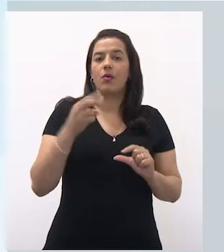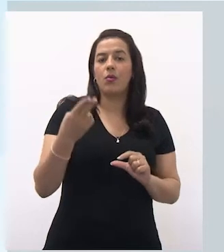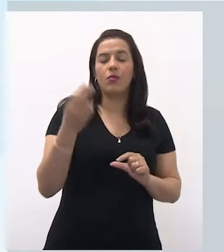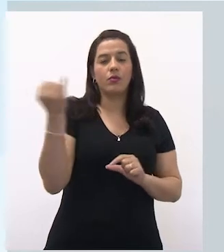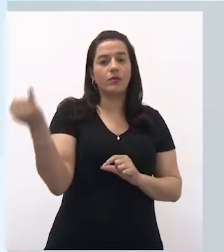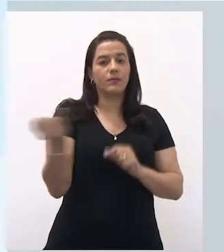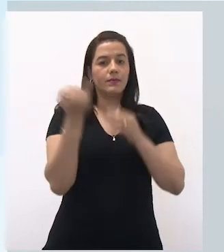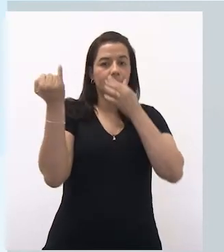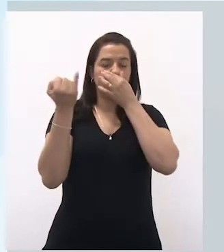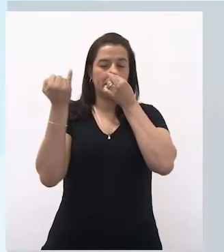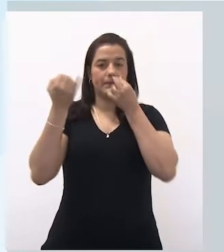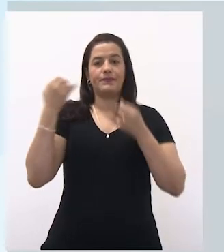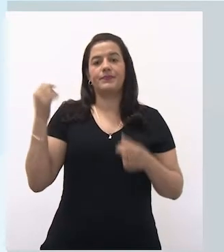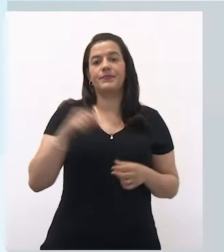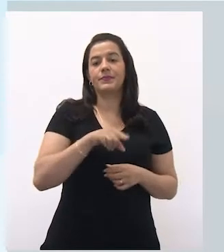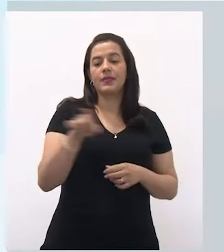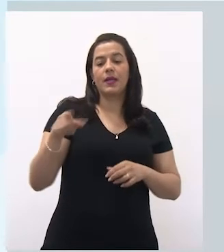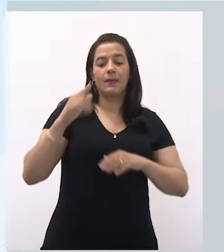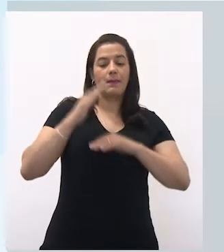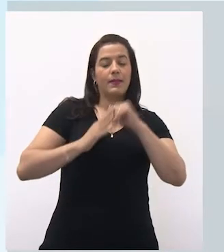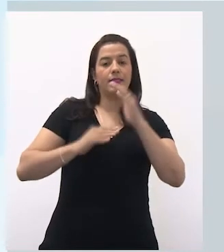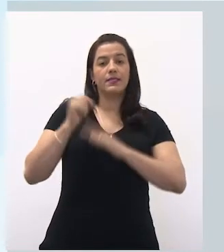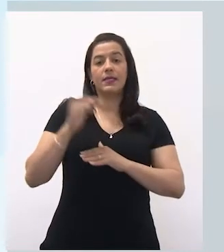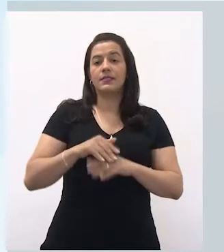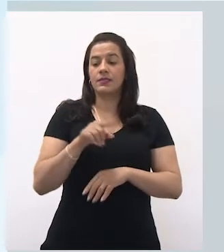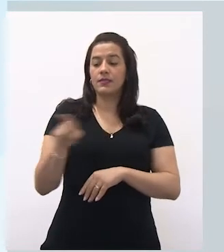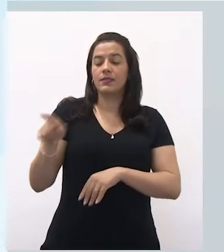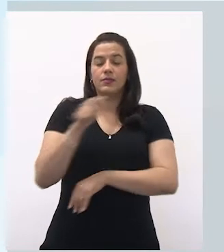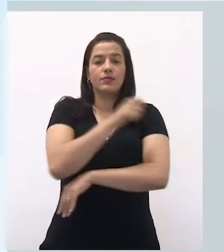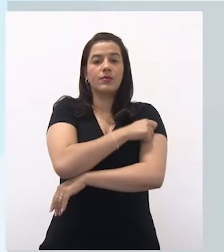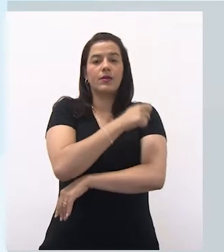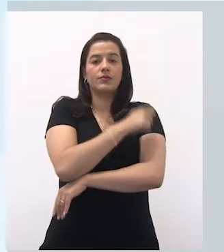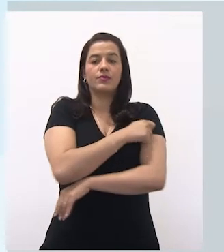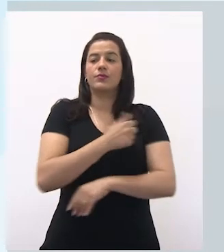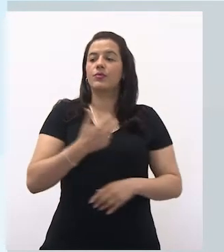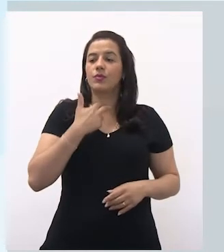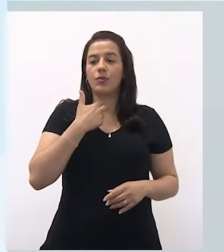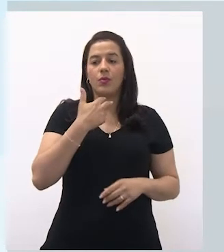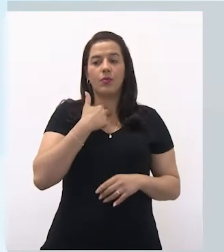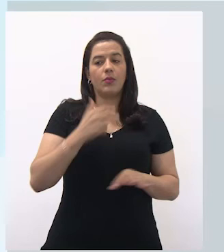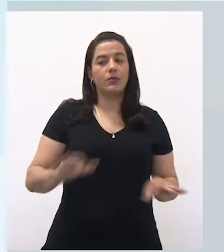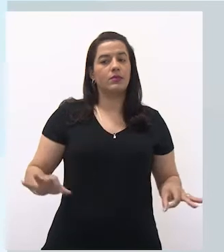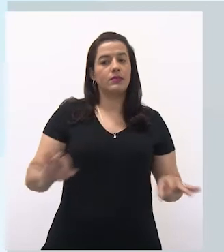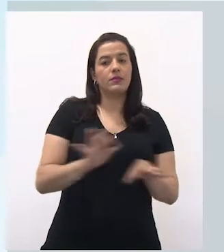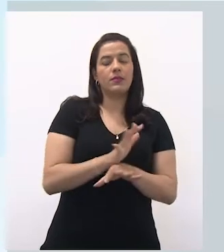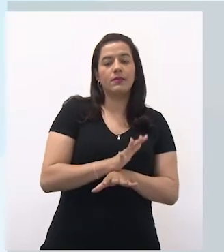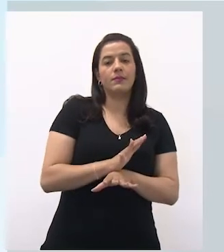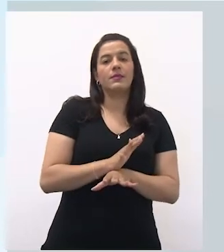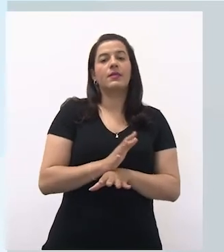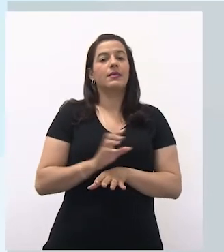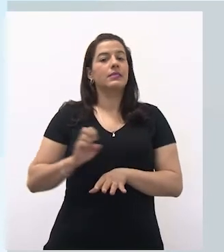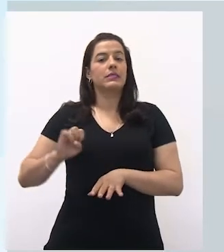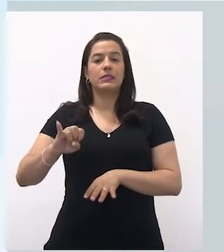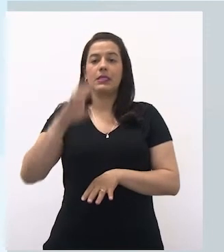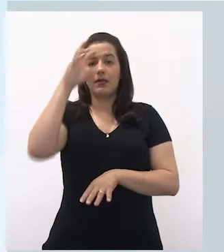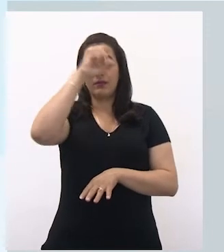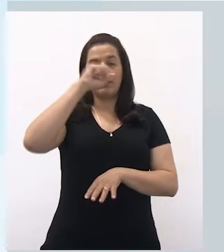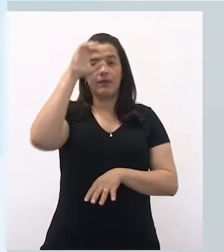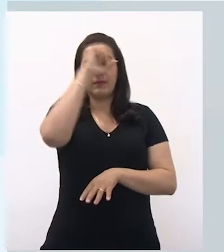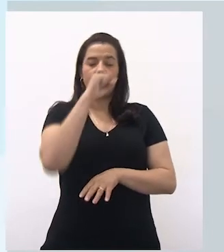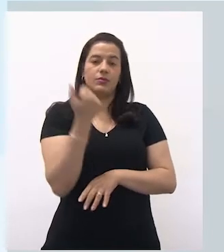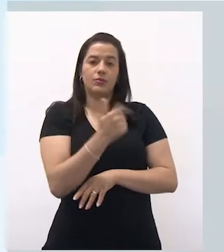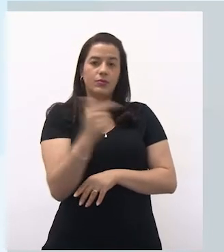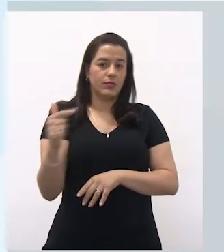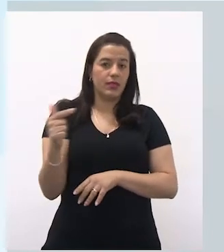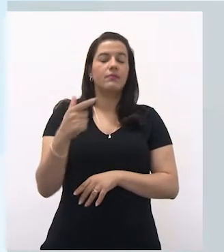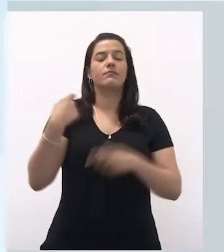aquelas habilidades que meus alunos não podem terminar aquele ciclo, aquele ano série, sem dominá-las. Então, tem